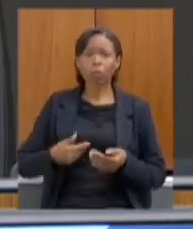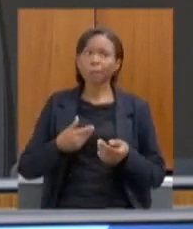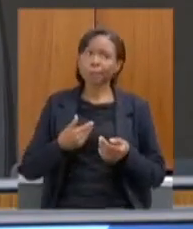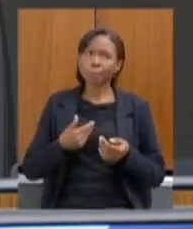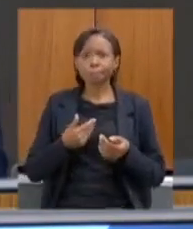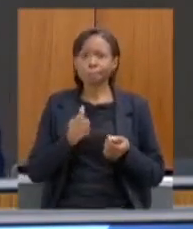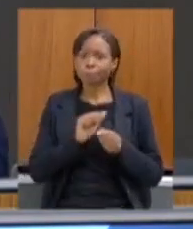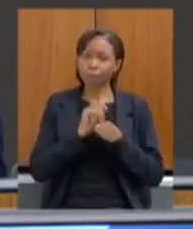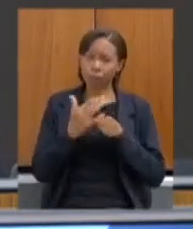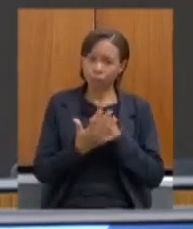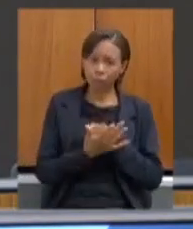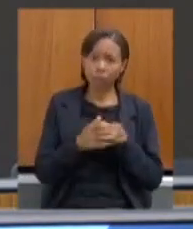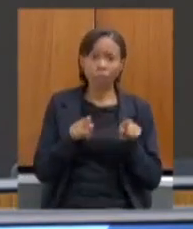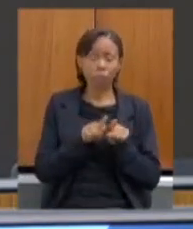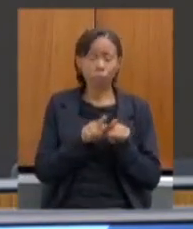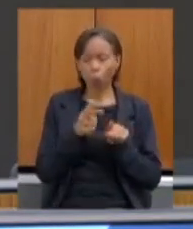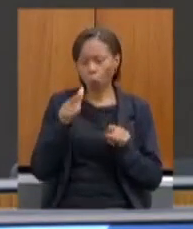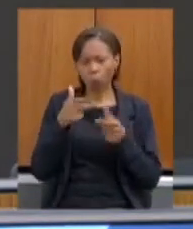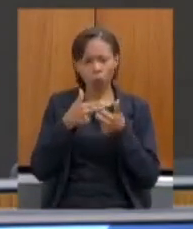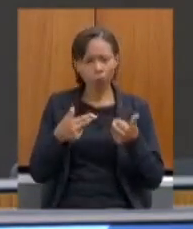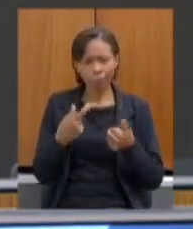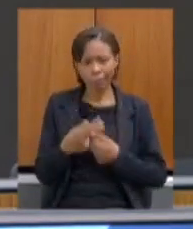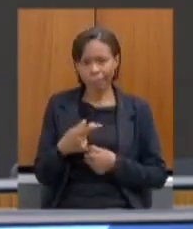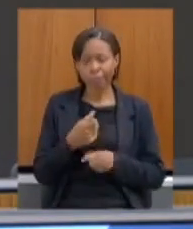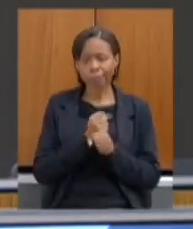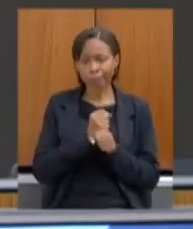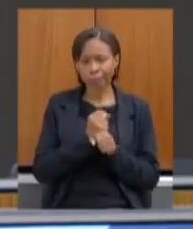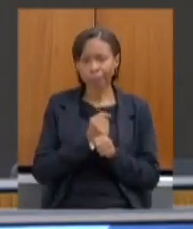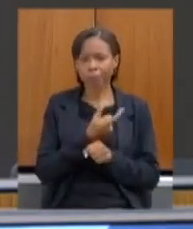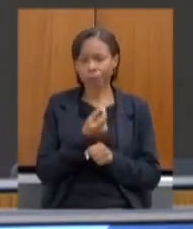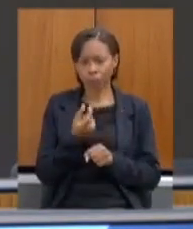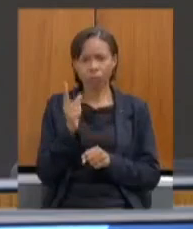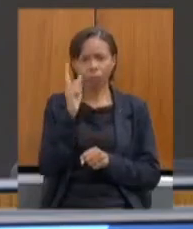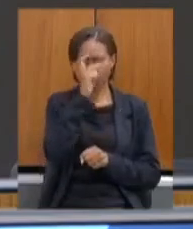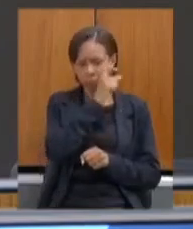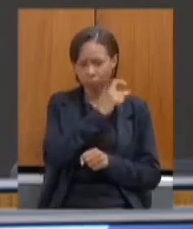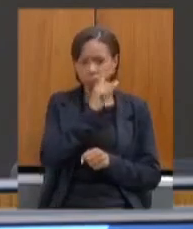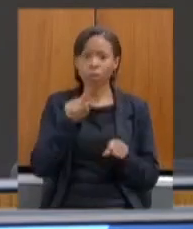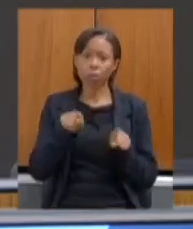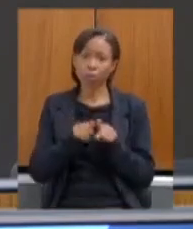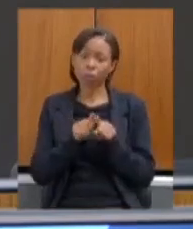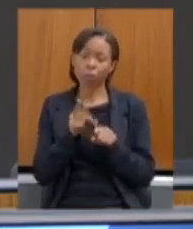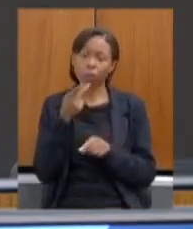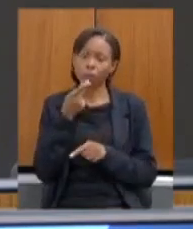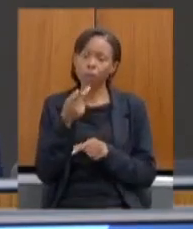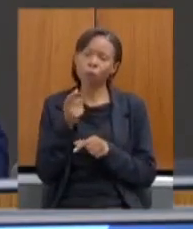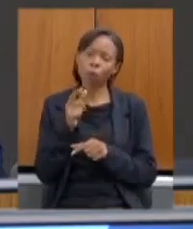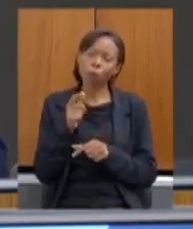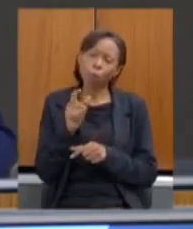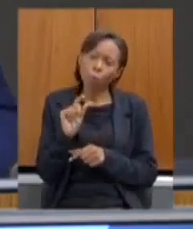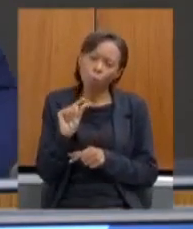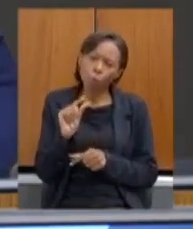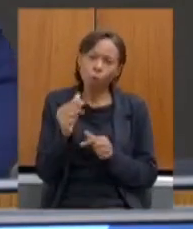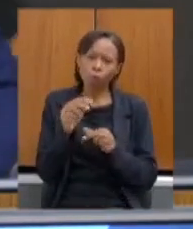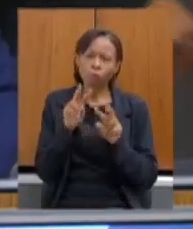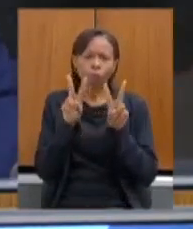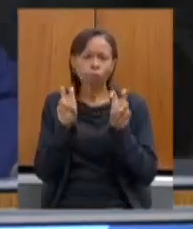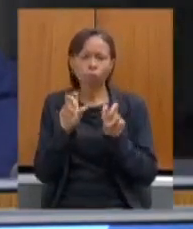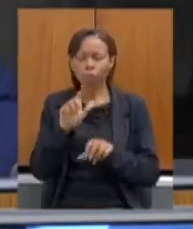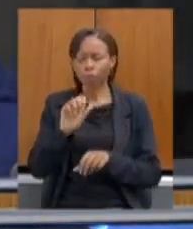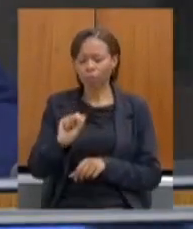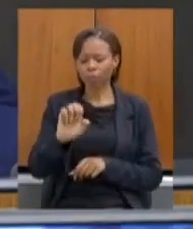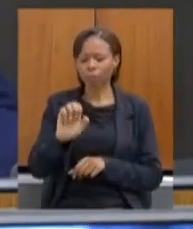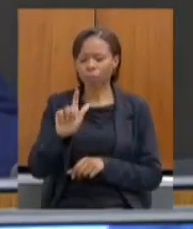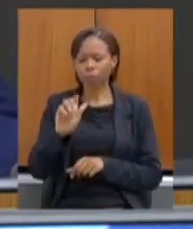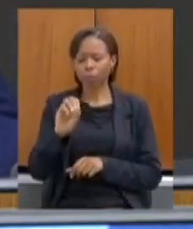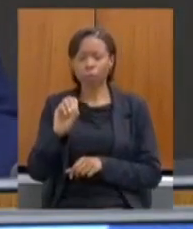muito complicado, difícil para todos nós, e por fim falaremos um pouquinho do que foi a SEGOV e em seguida, naturalmente, me